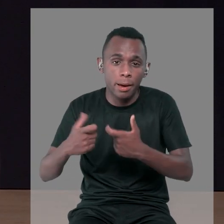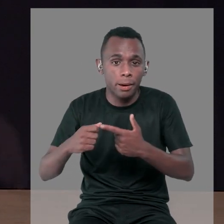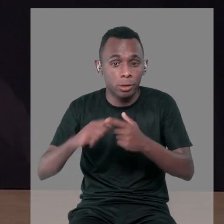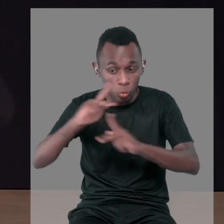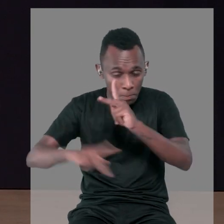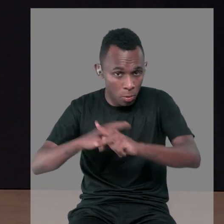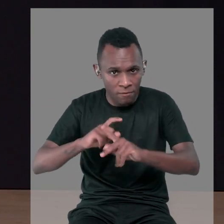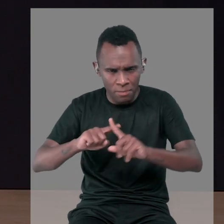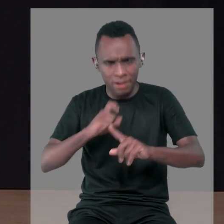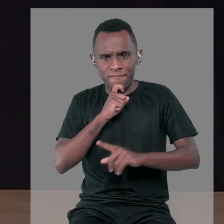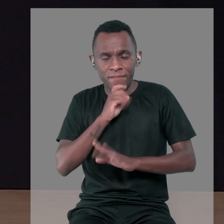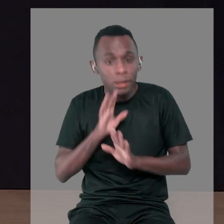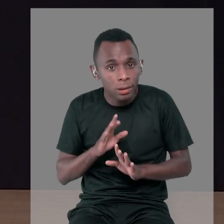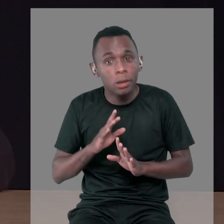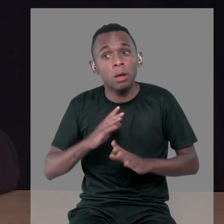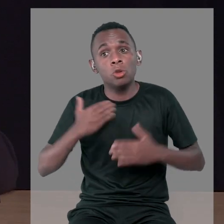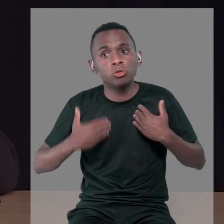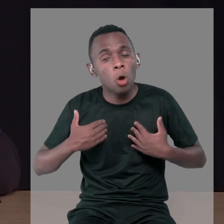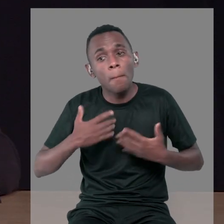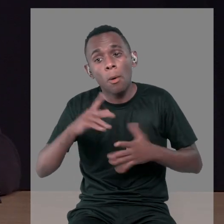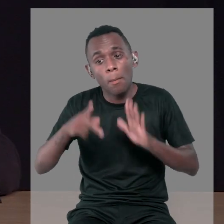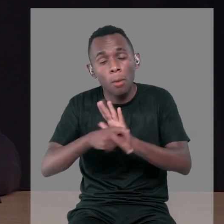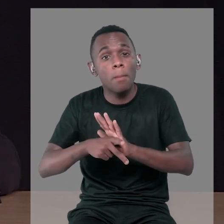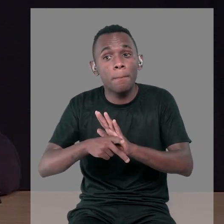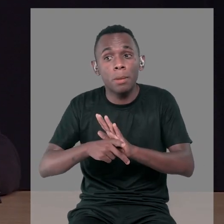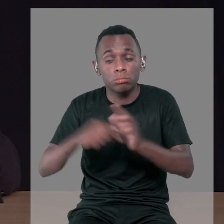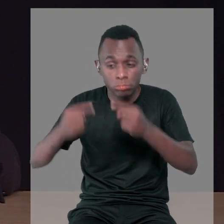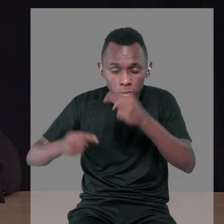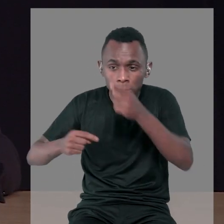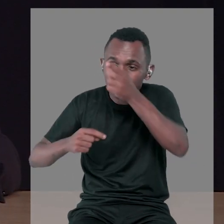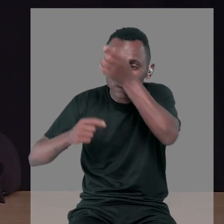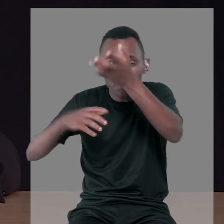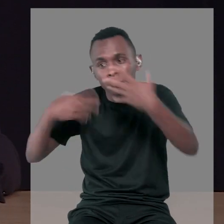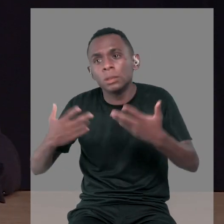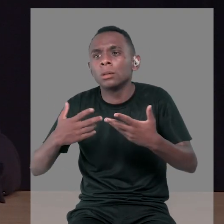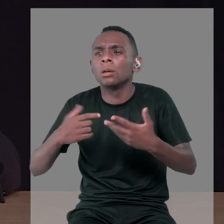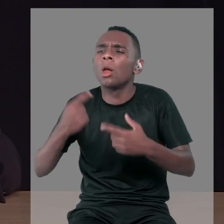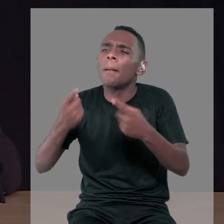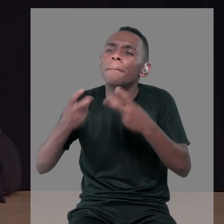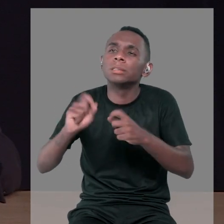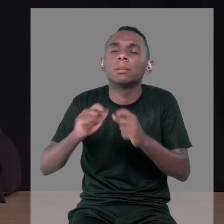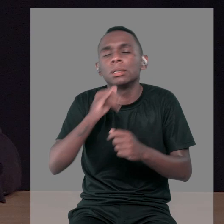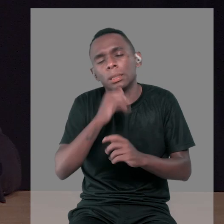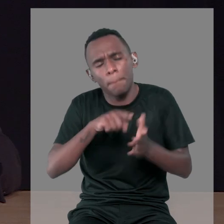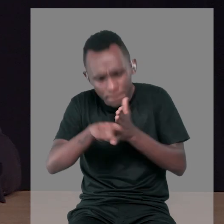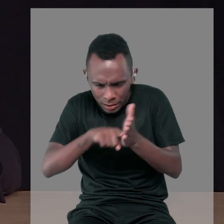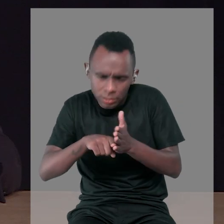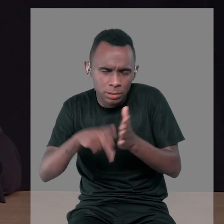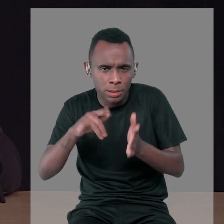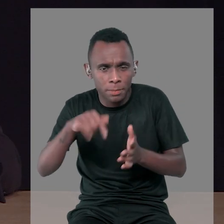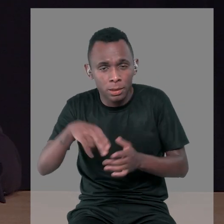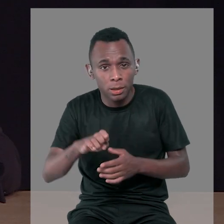corpos políticos começaram a se esgarçar. Quando a gente vê um estudo como o do Piketty, Thomas Piketty, esse, né, grande economista e